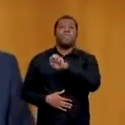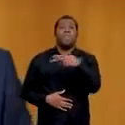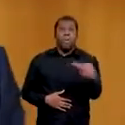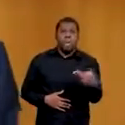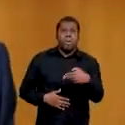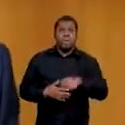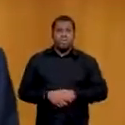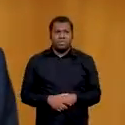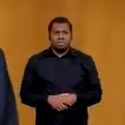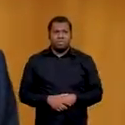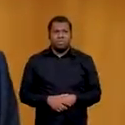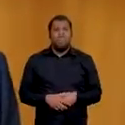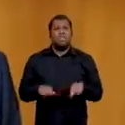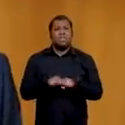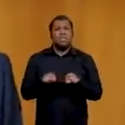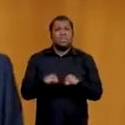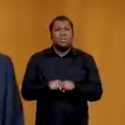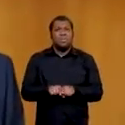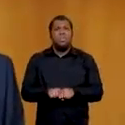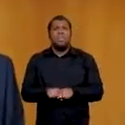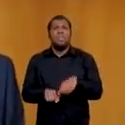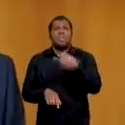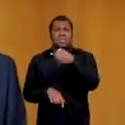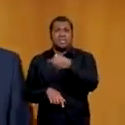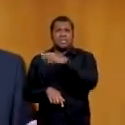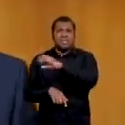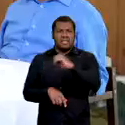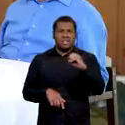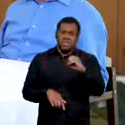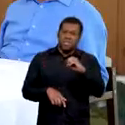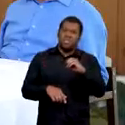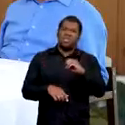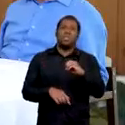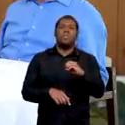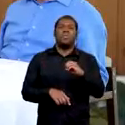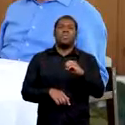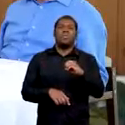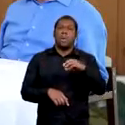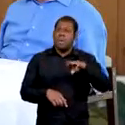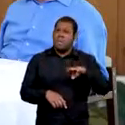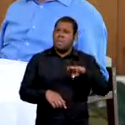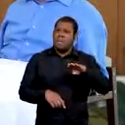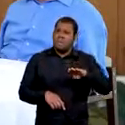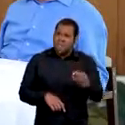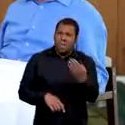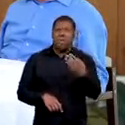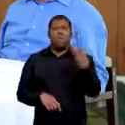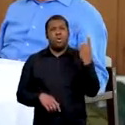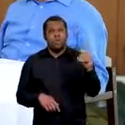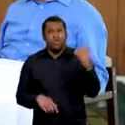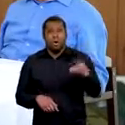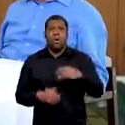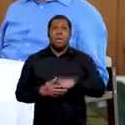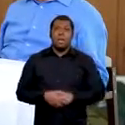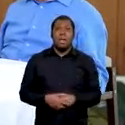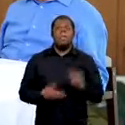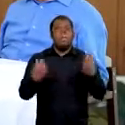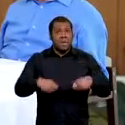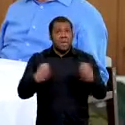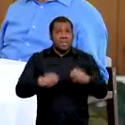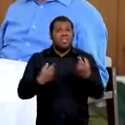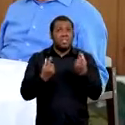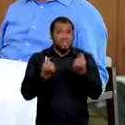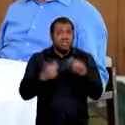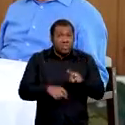dólares. É porque senão a economia não funciona. É o Estado que tem que colocar a mão para salvar. Então, como